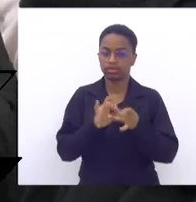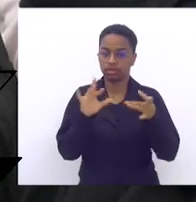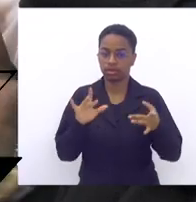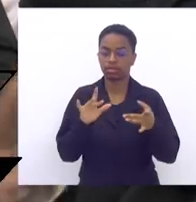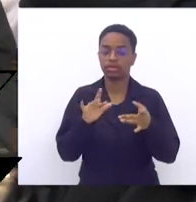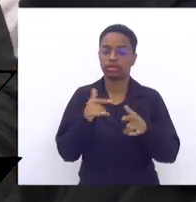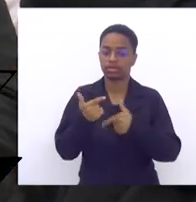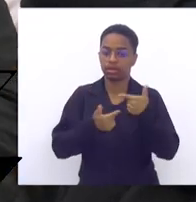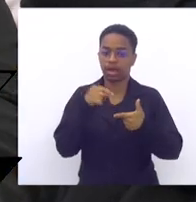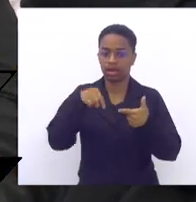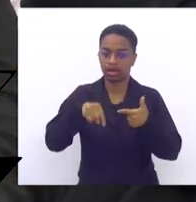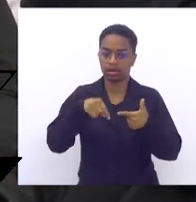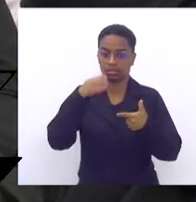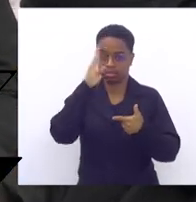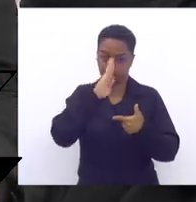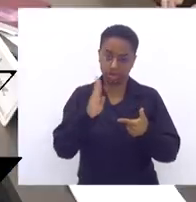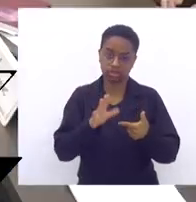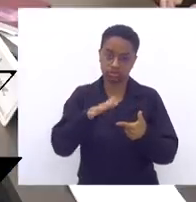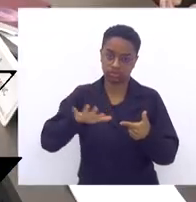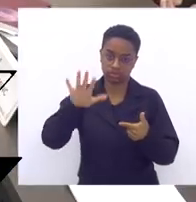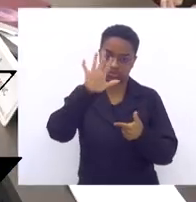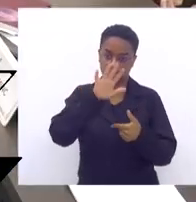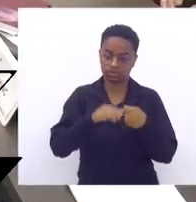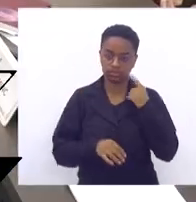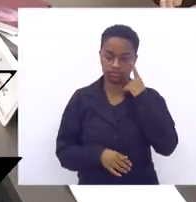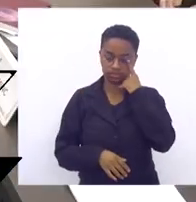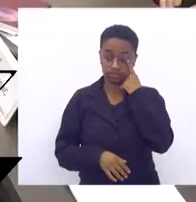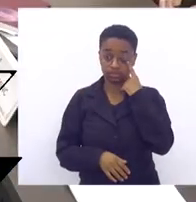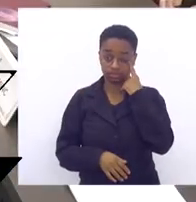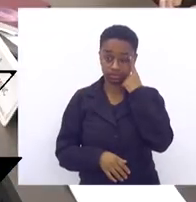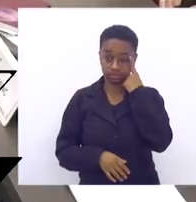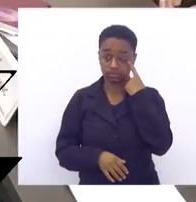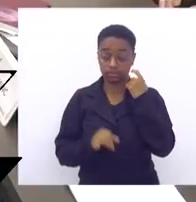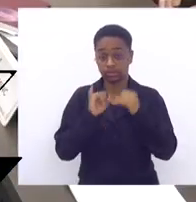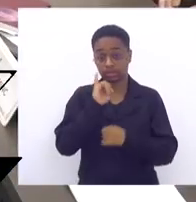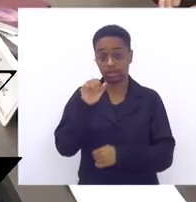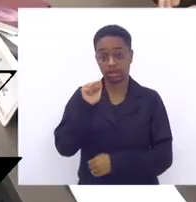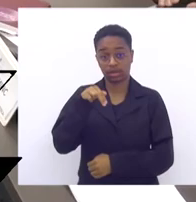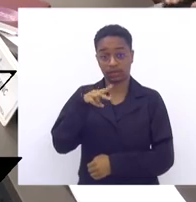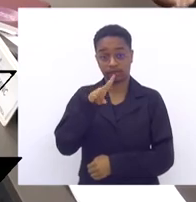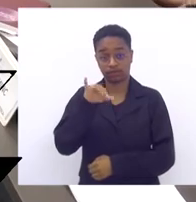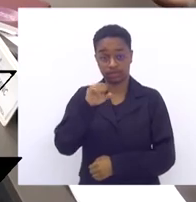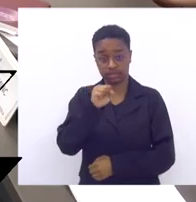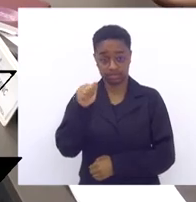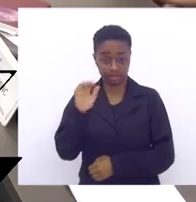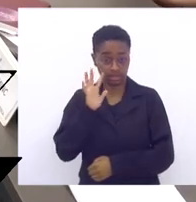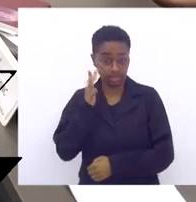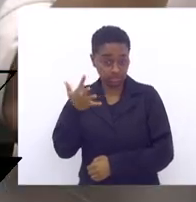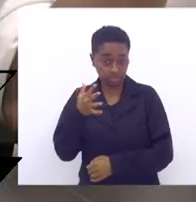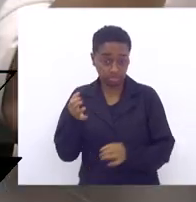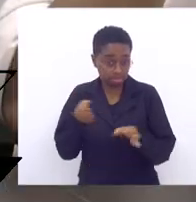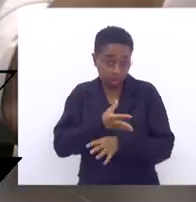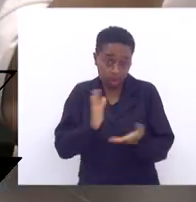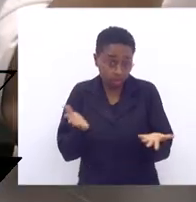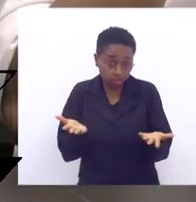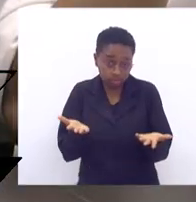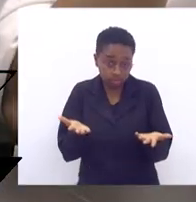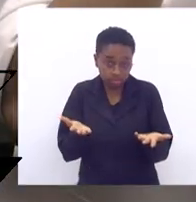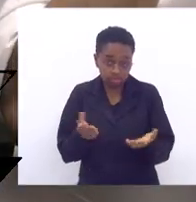de Rio de Janeiro, no Brasil inteiro. Obrigado, presidente. Se a Anvisa decidiu, decidiu do estado. A decisão